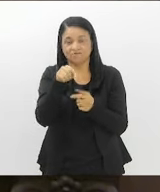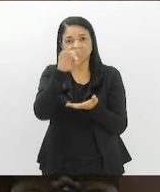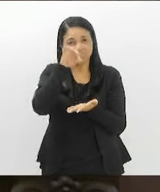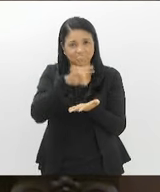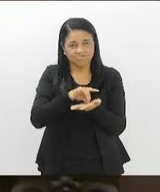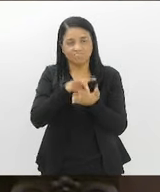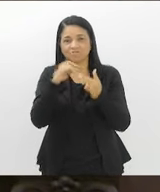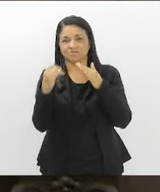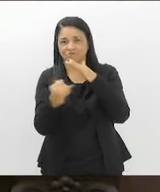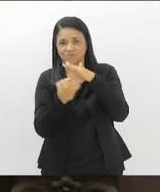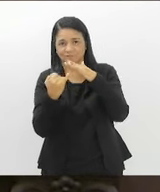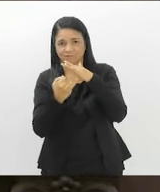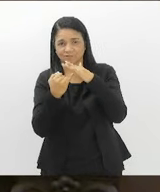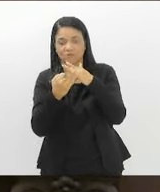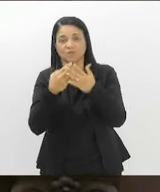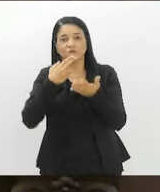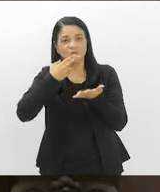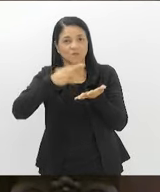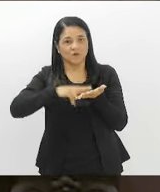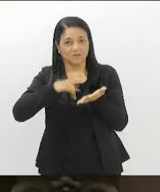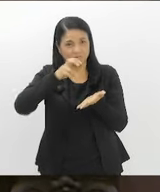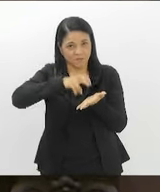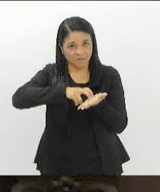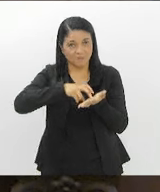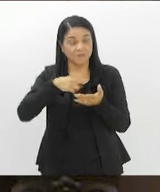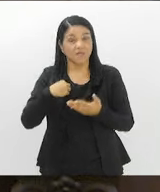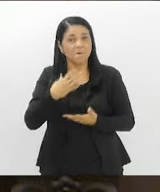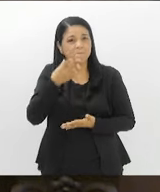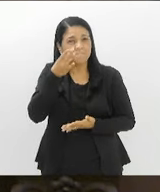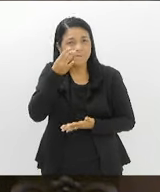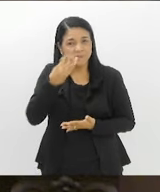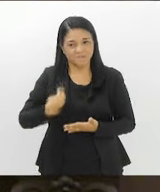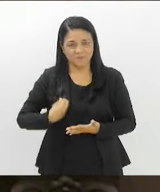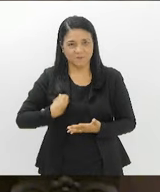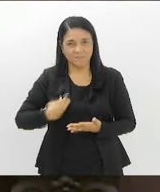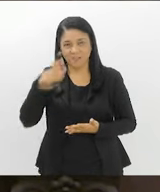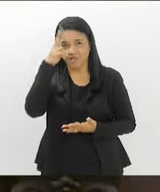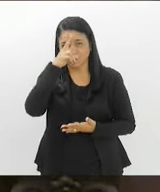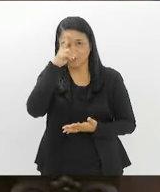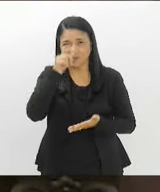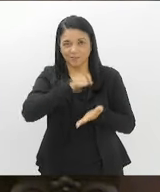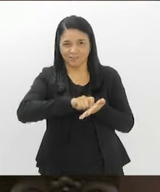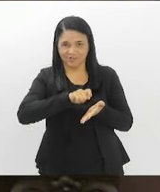que é o Correio da Manhã, é presenciar a história sendo escrita.